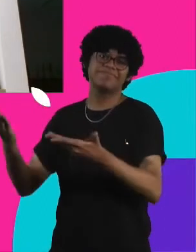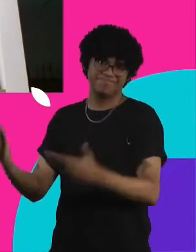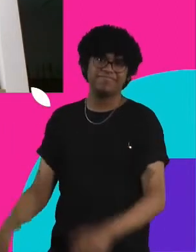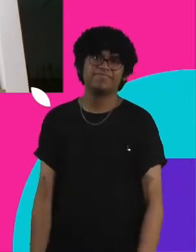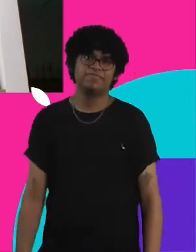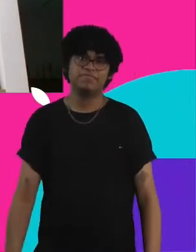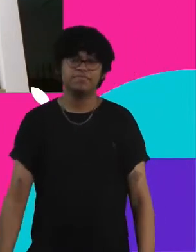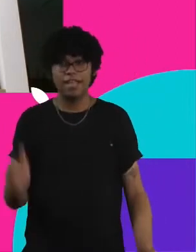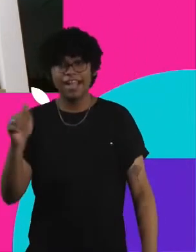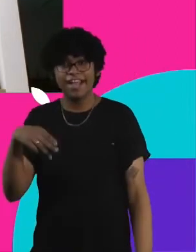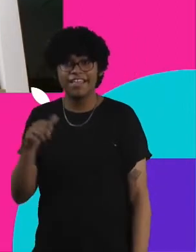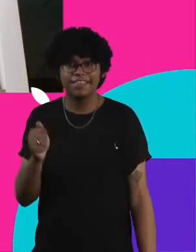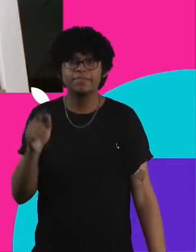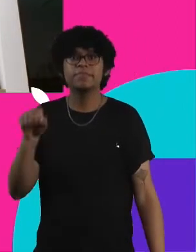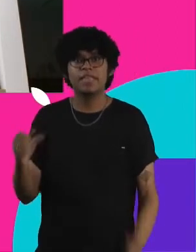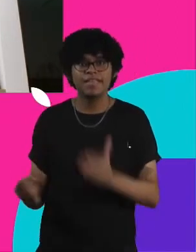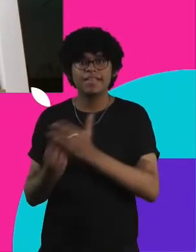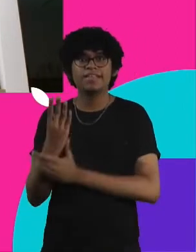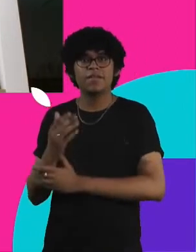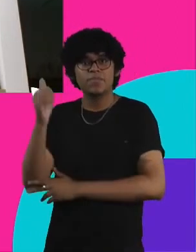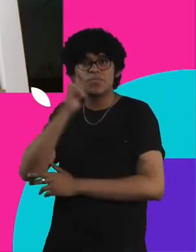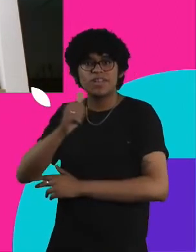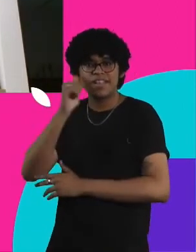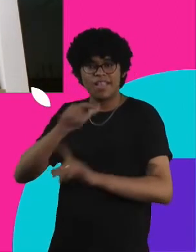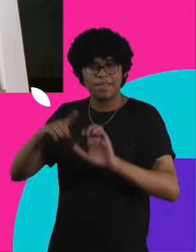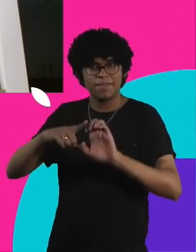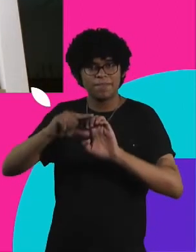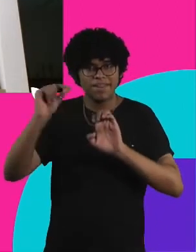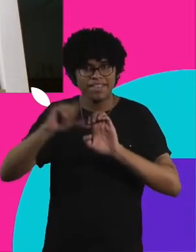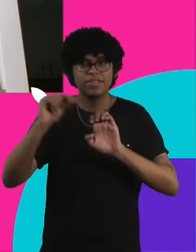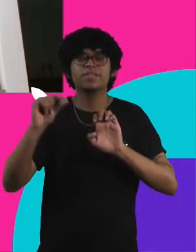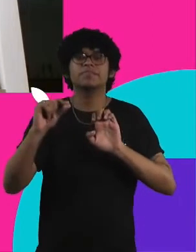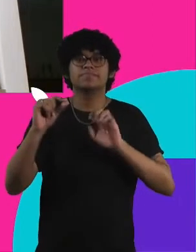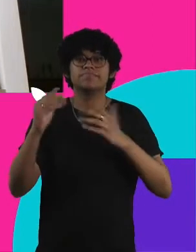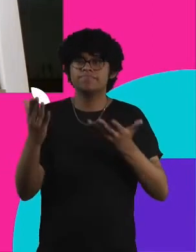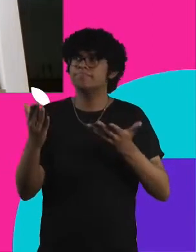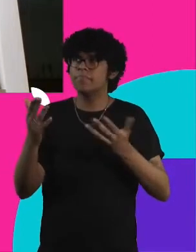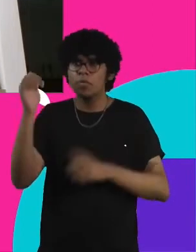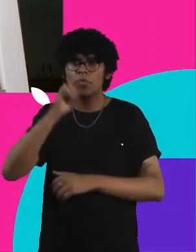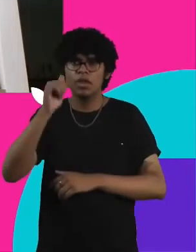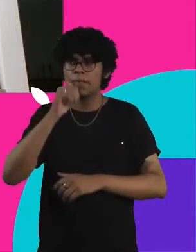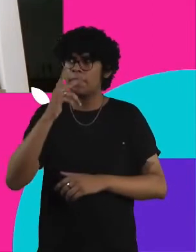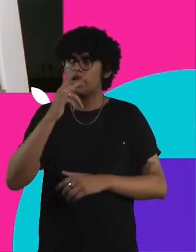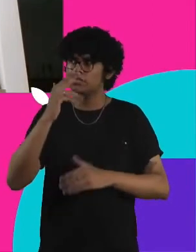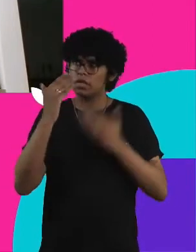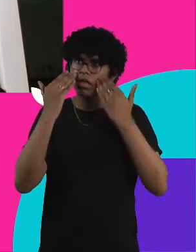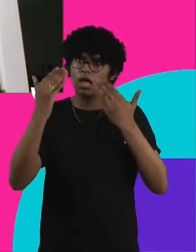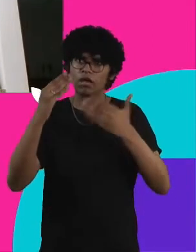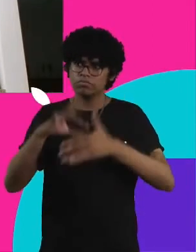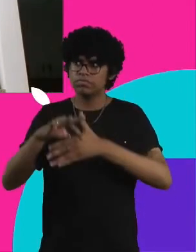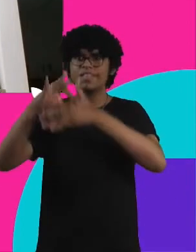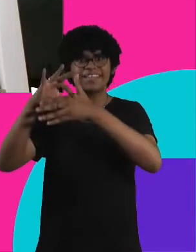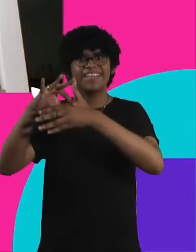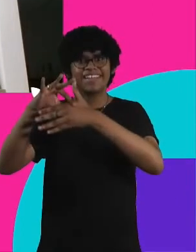Ana, ela é fundadora da Rede Mulher Empreendedora e as mulheres destacaram-se muito, né, na liderança